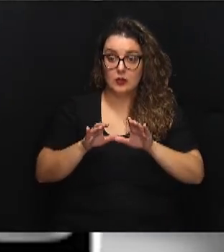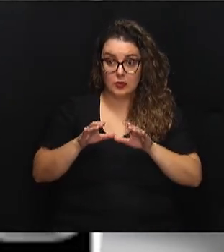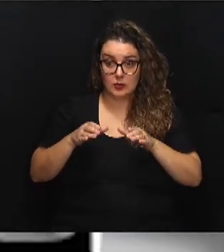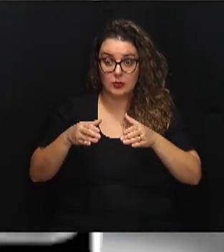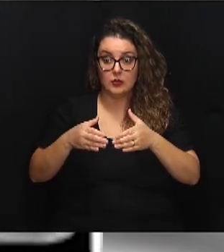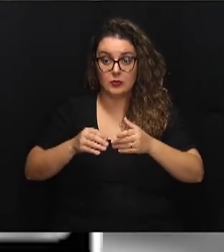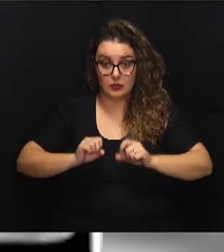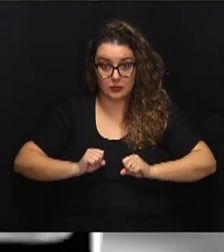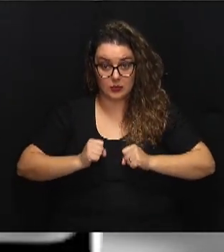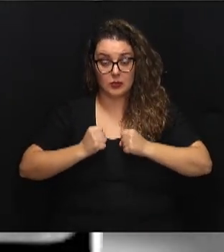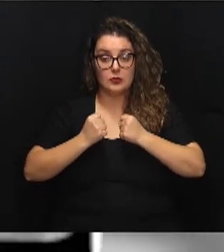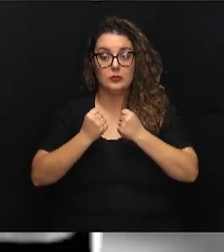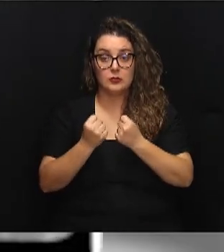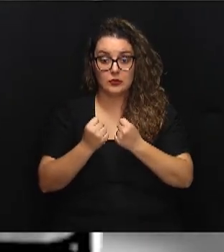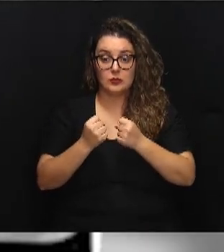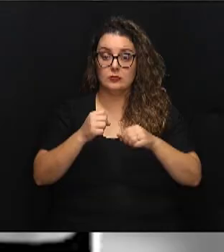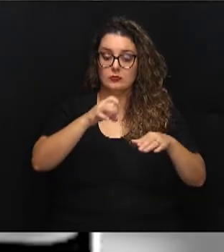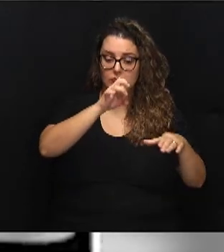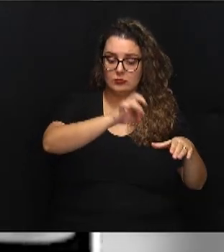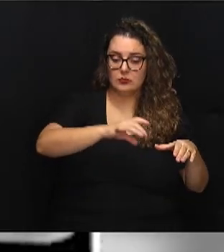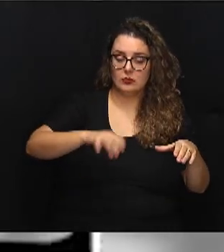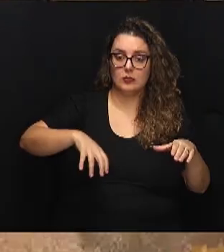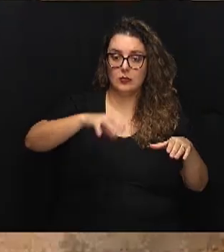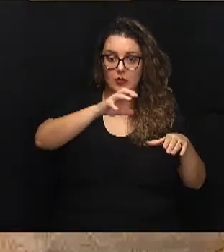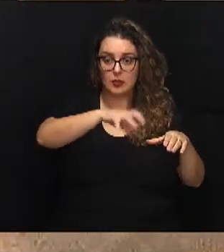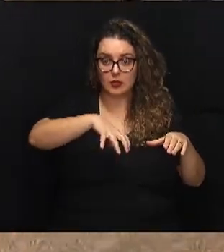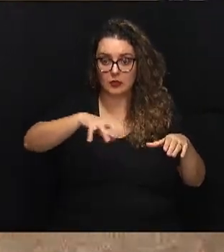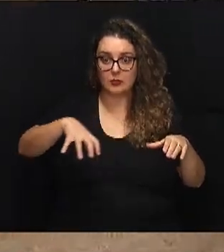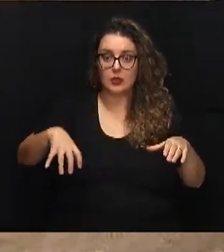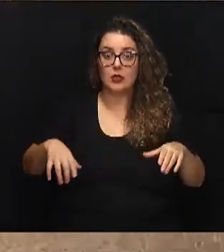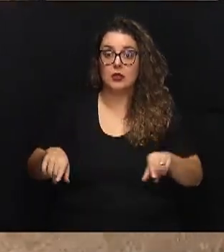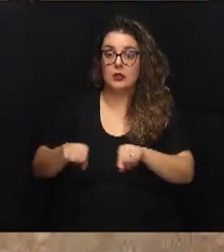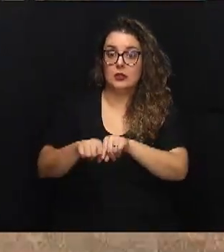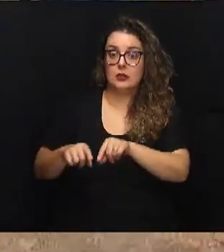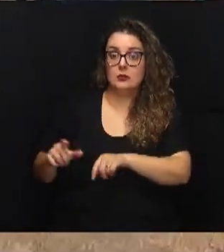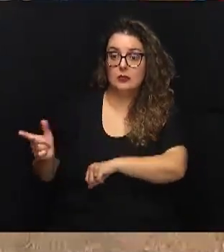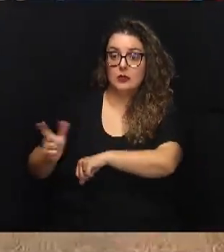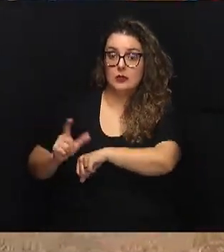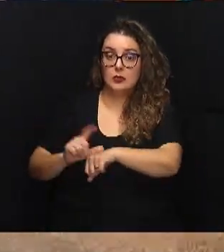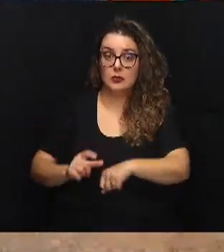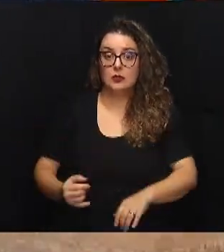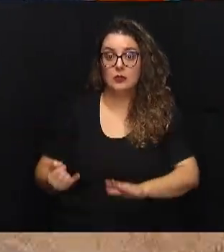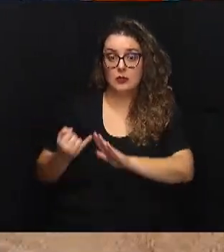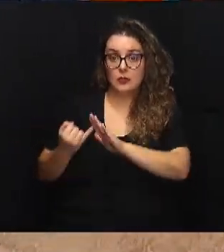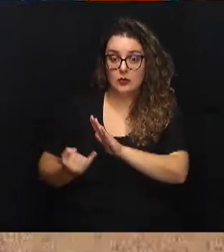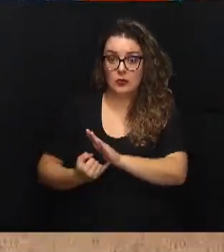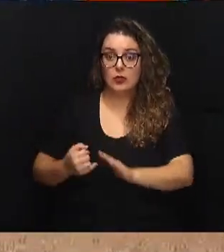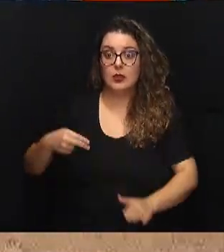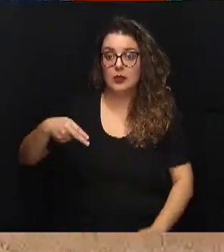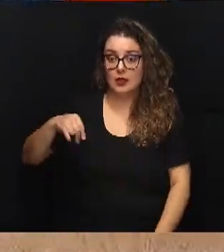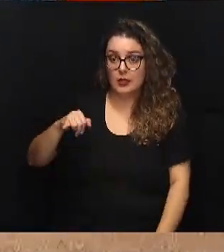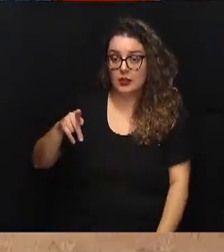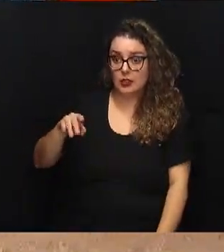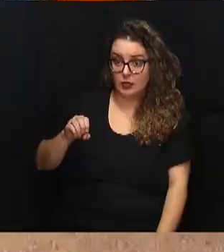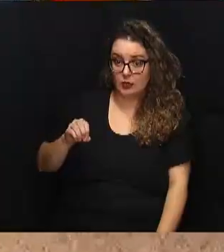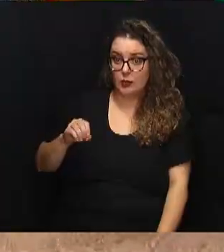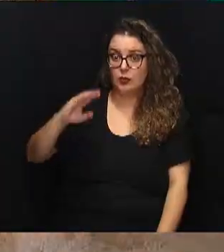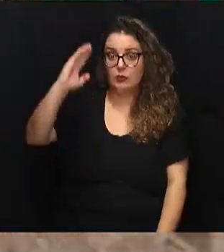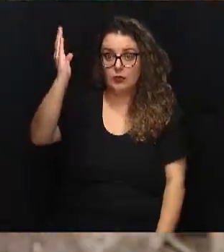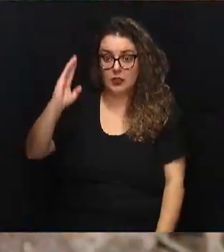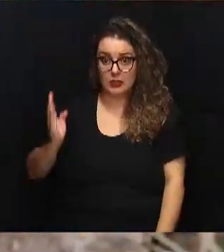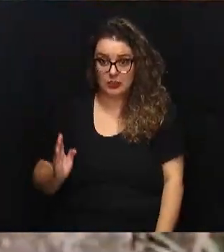se dedicaram à agricultura e ao comércio. O Instituto Cultural Nipo-Brasileiro de